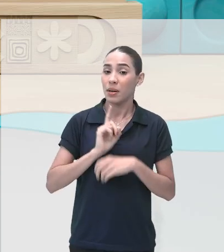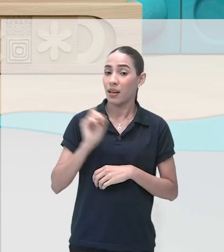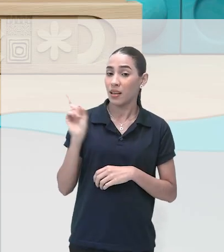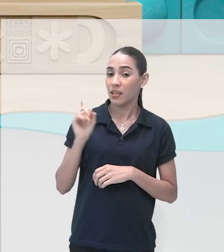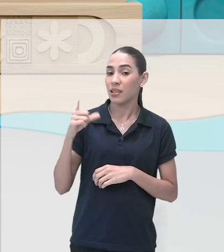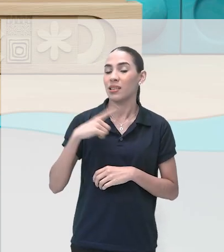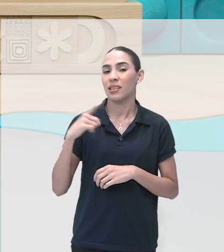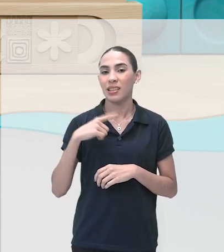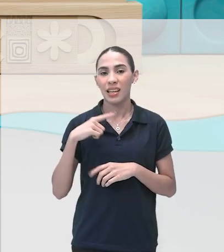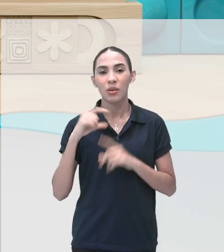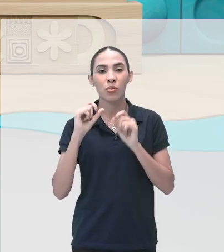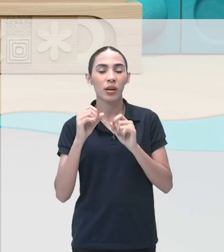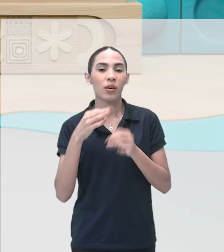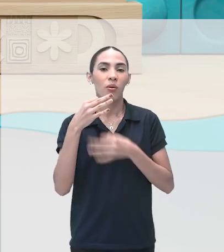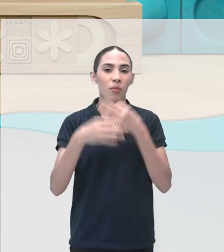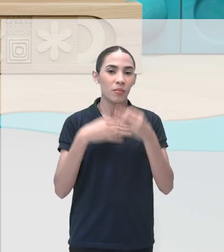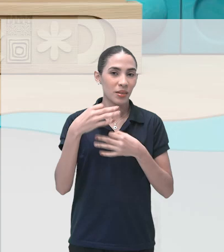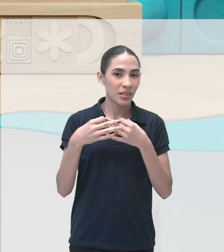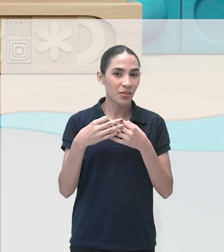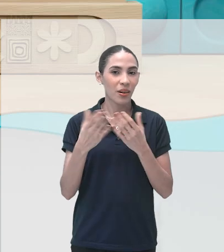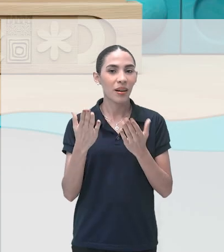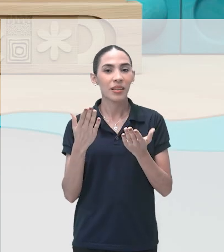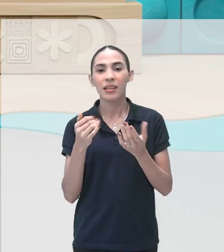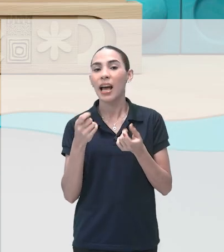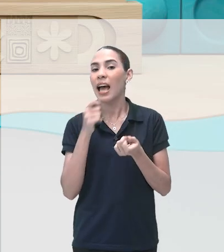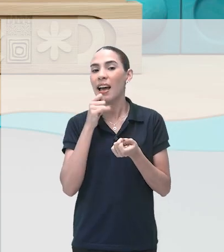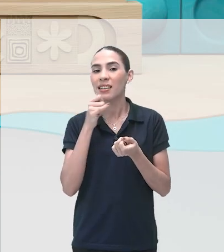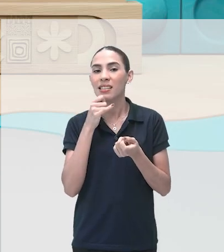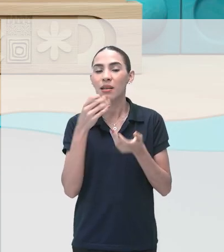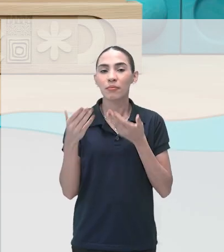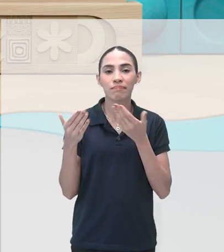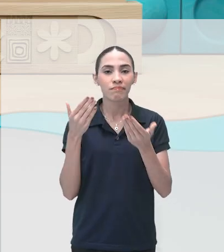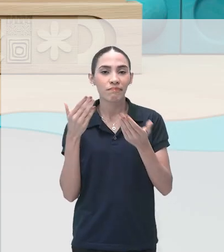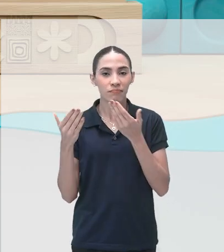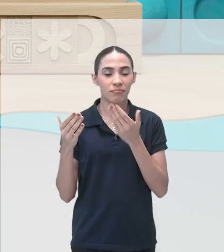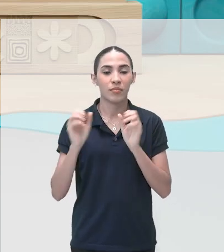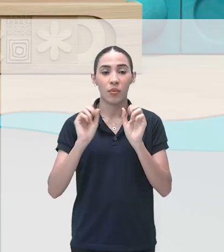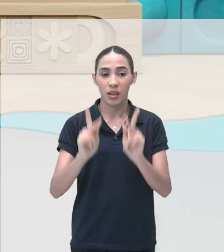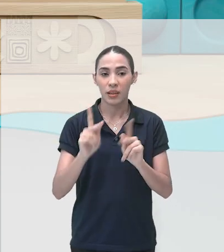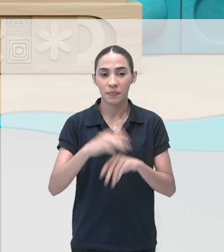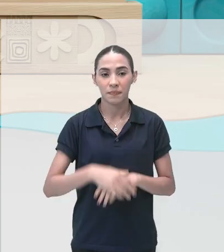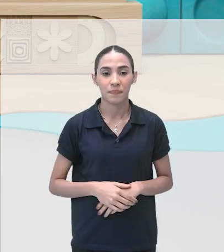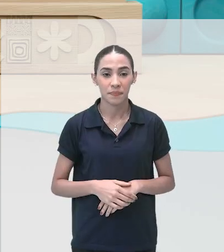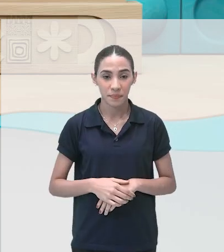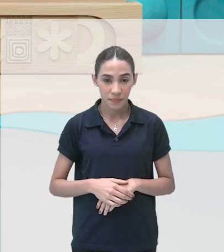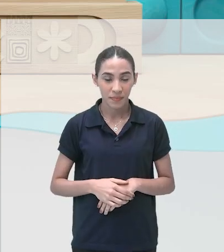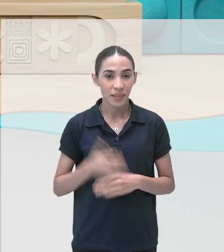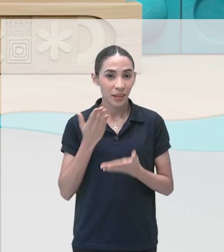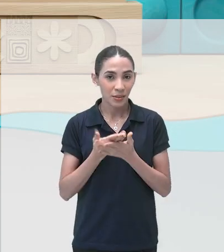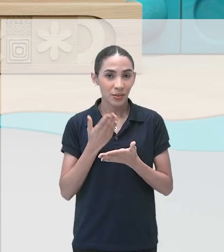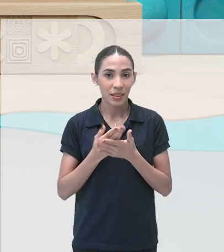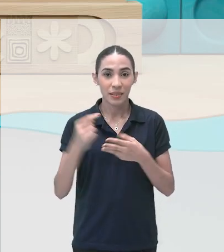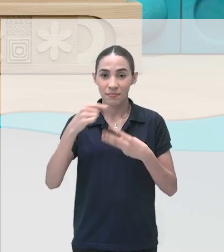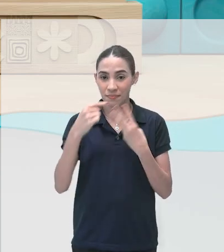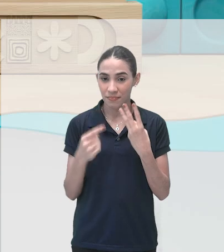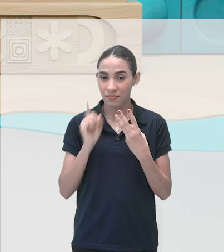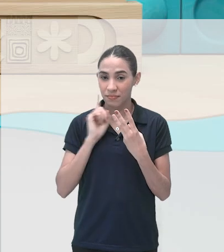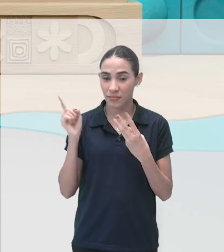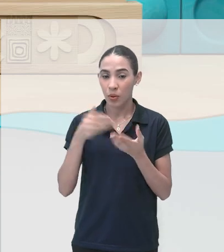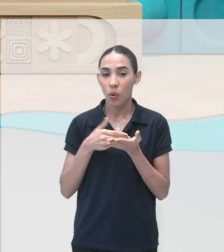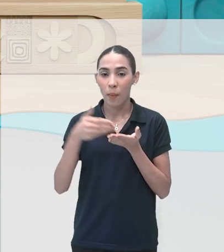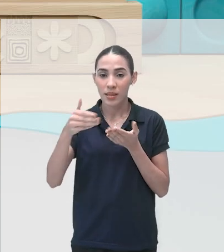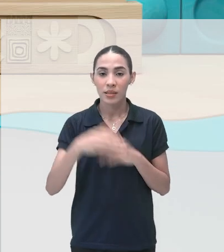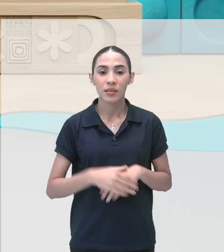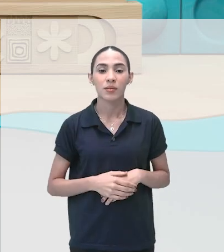ter ponderações, vamos ter negociações, ok? Então, vamos estudar cada um desses,